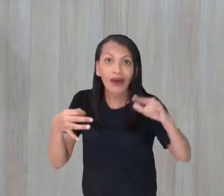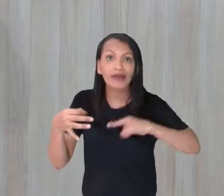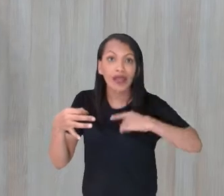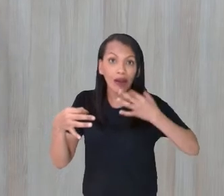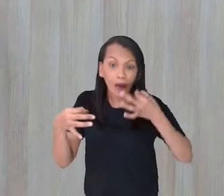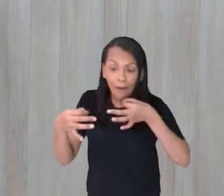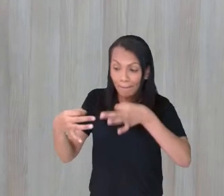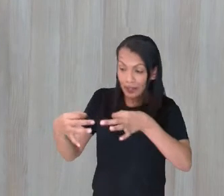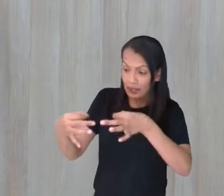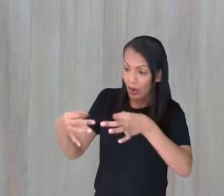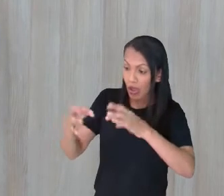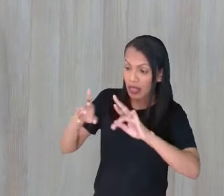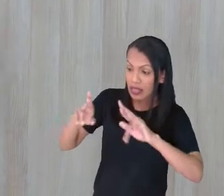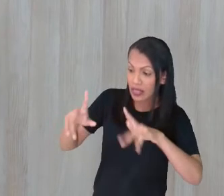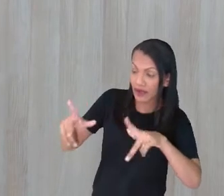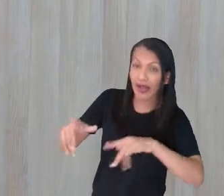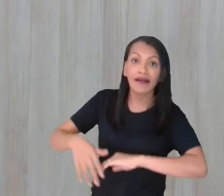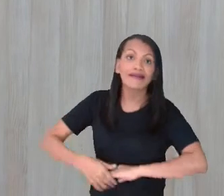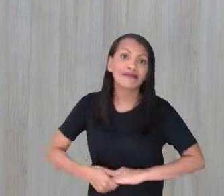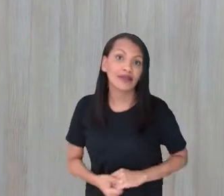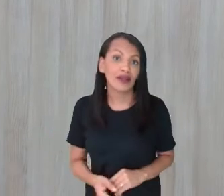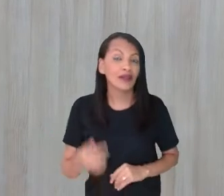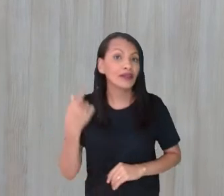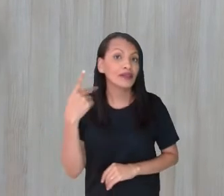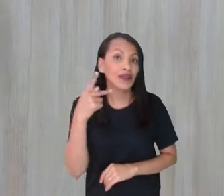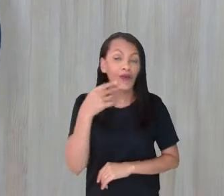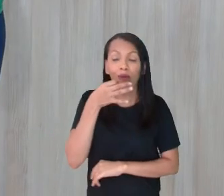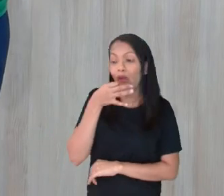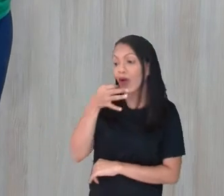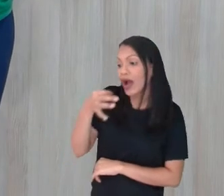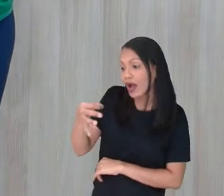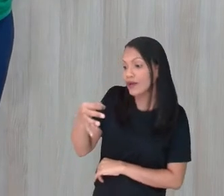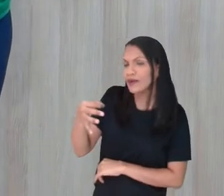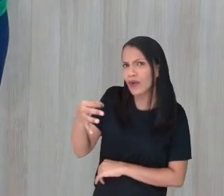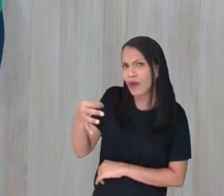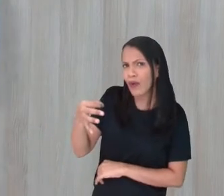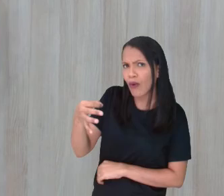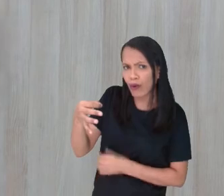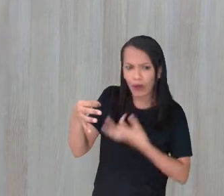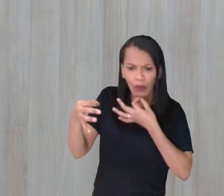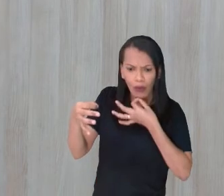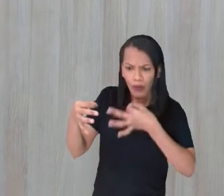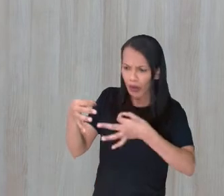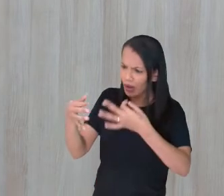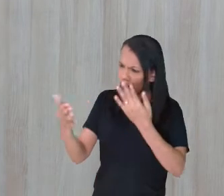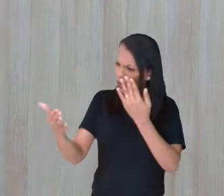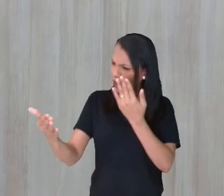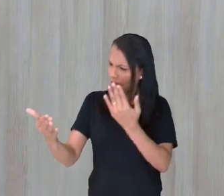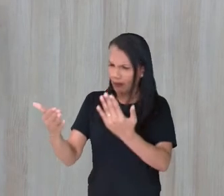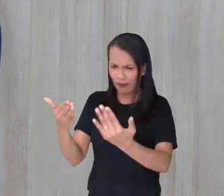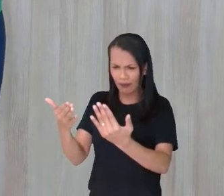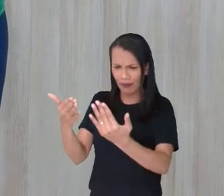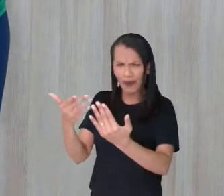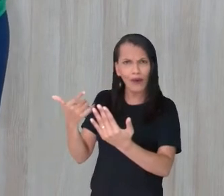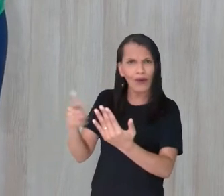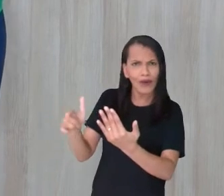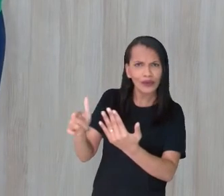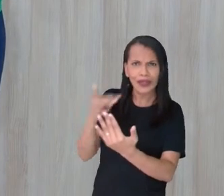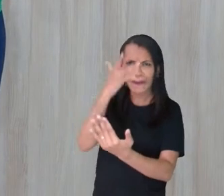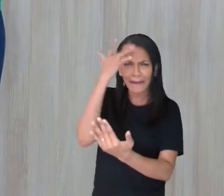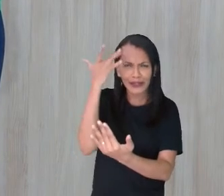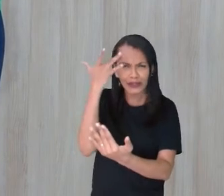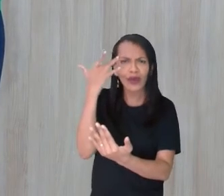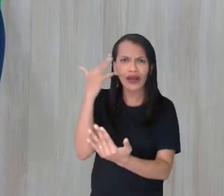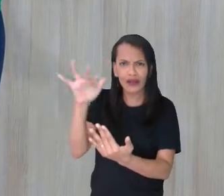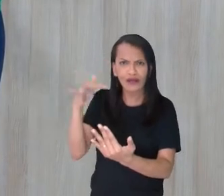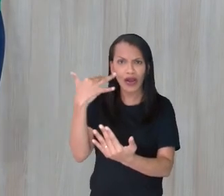que você fica sem palavras. Então, quer dizer que o seu argumento, comparado ao dele, a outra pessoa, ao seu